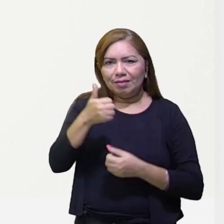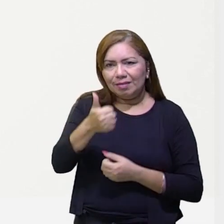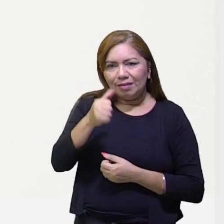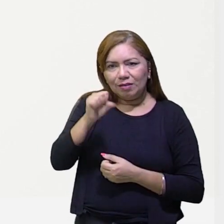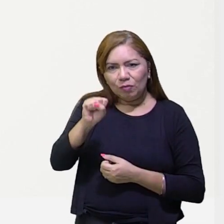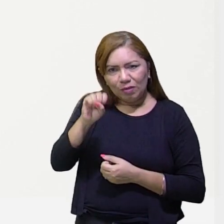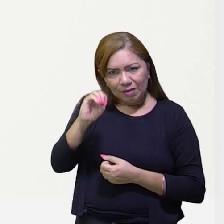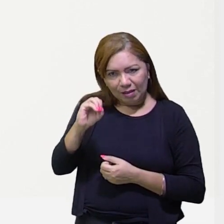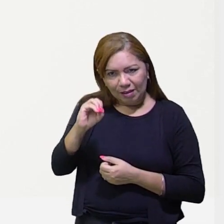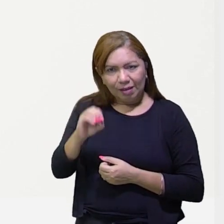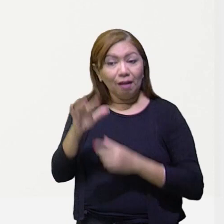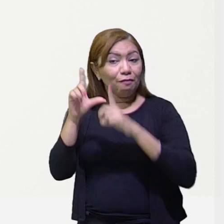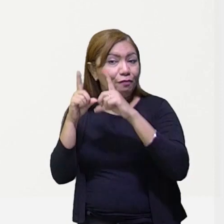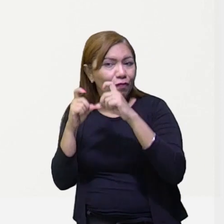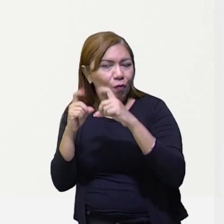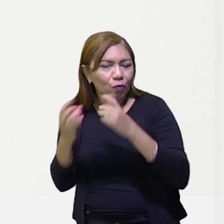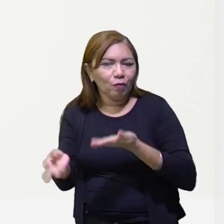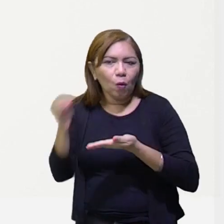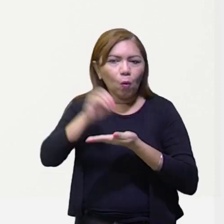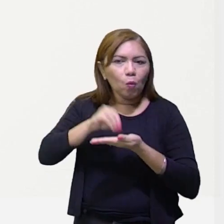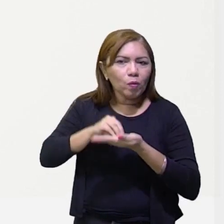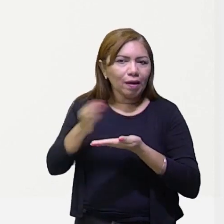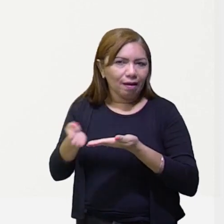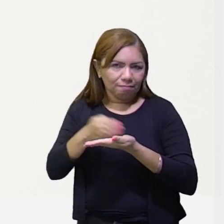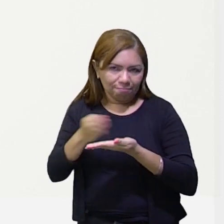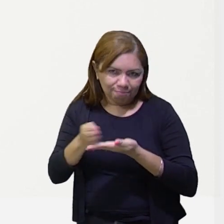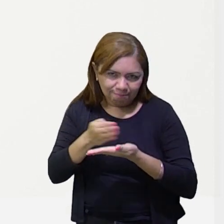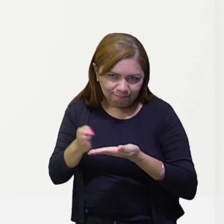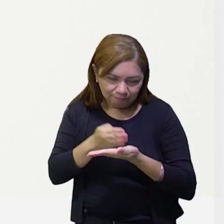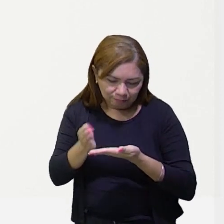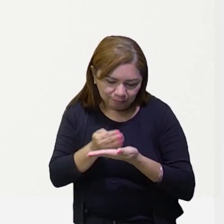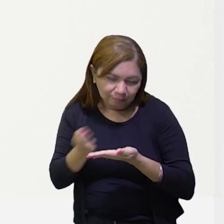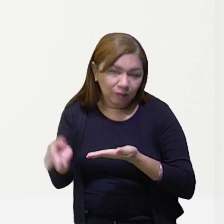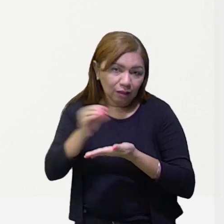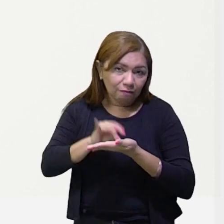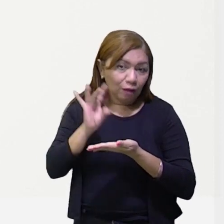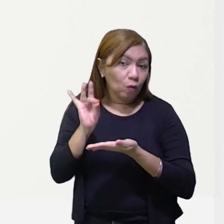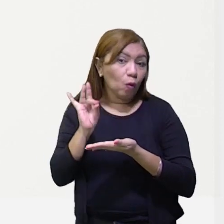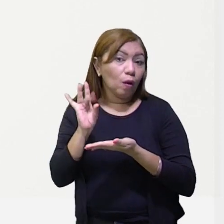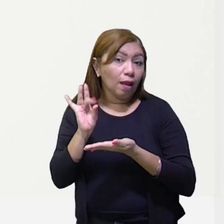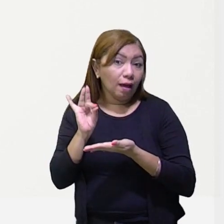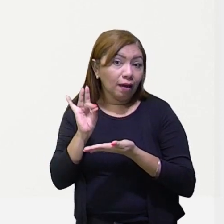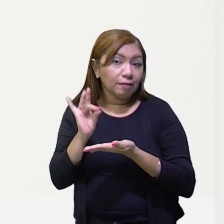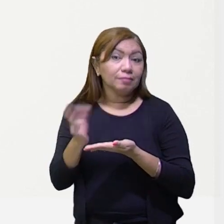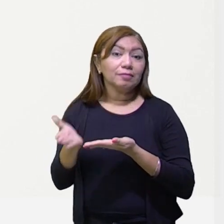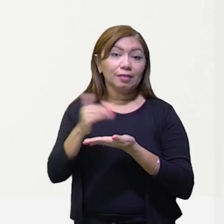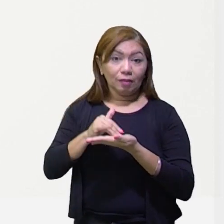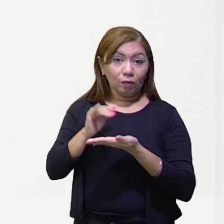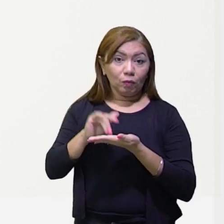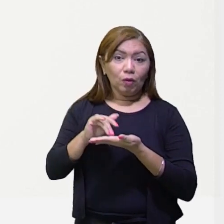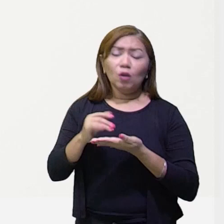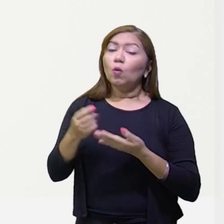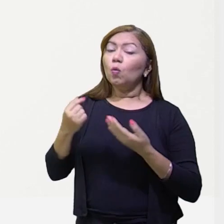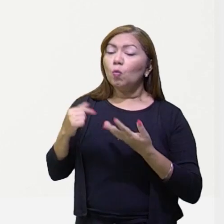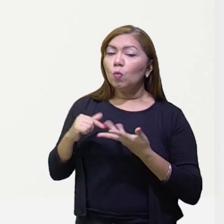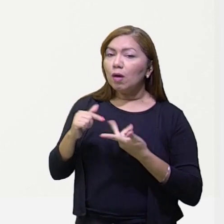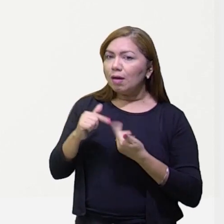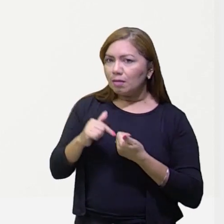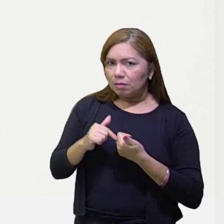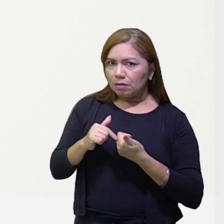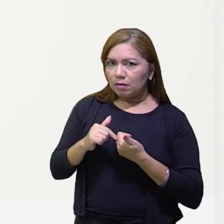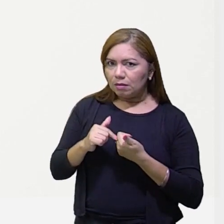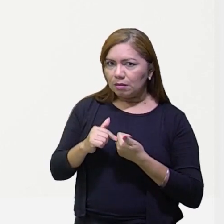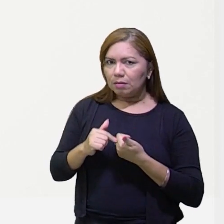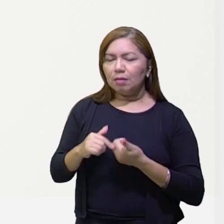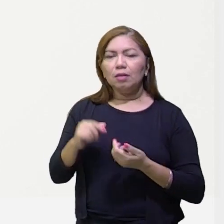álbum. Qual a menor quantidade de páginas que ela pode usar se em cada página cabem 9 fotos? Então,